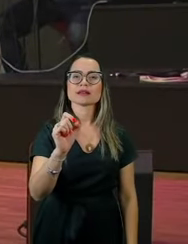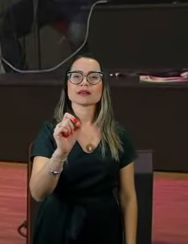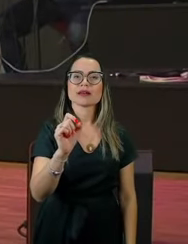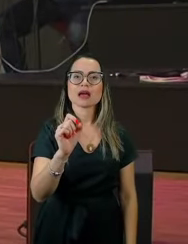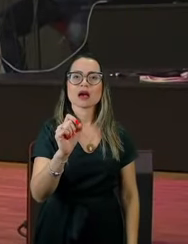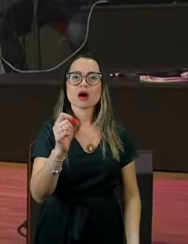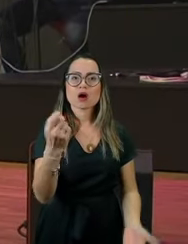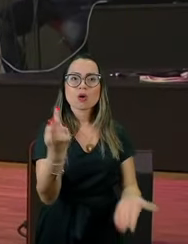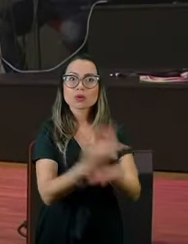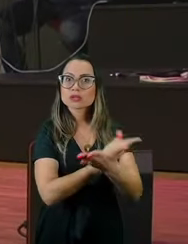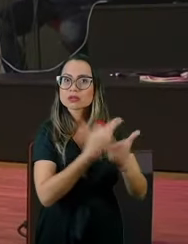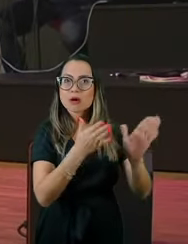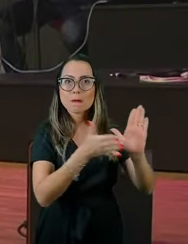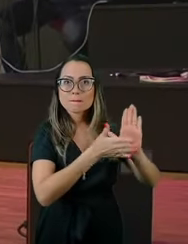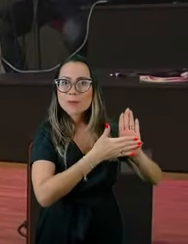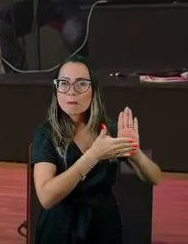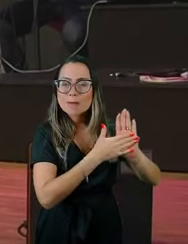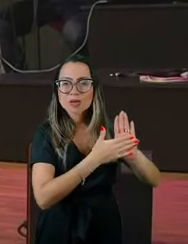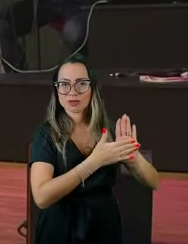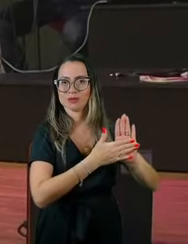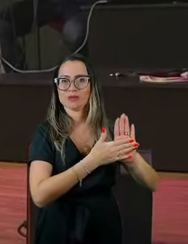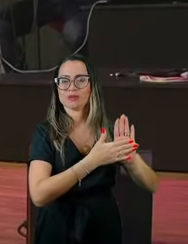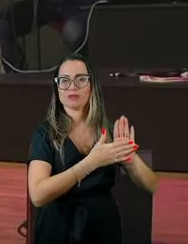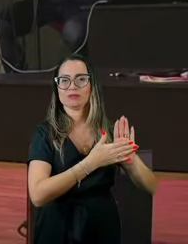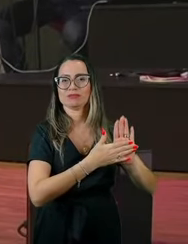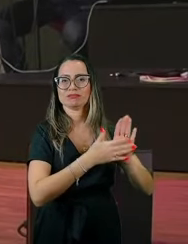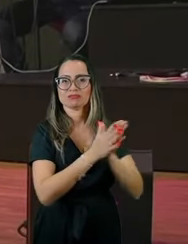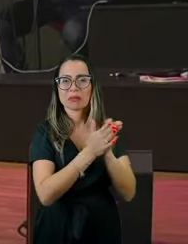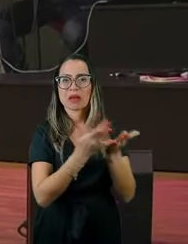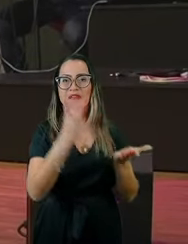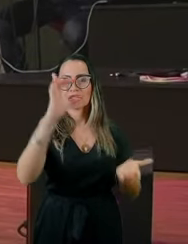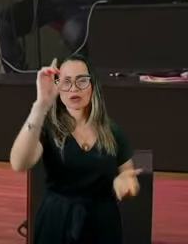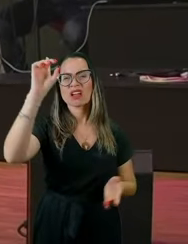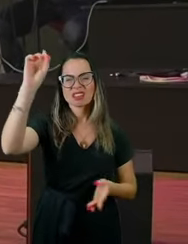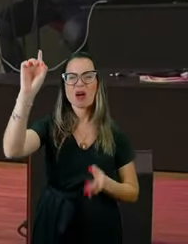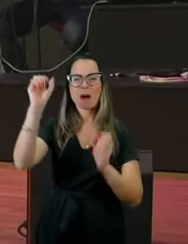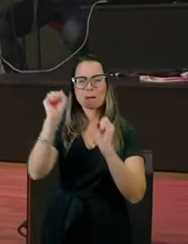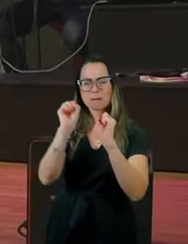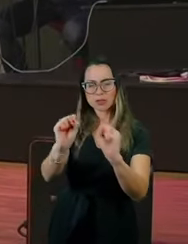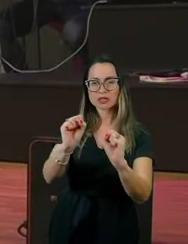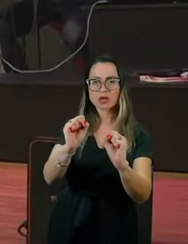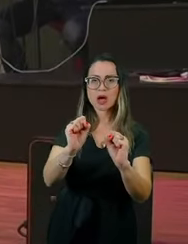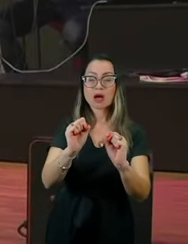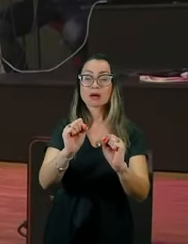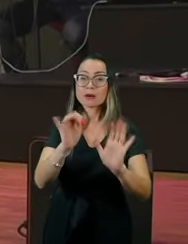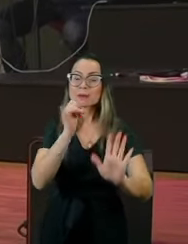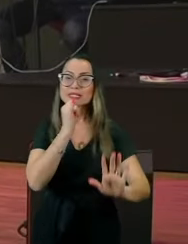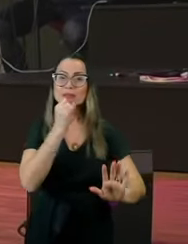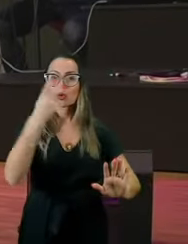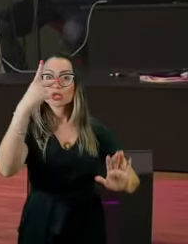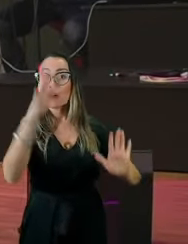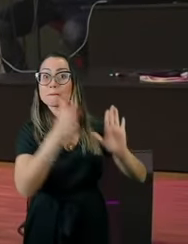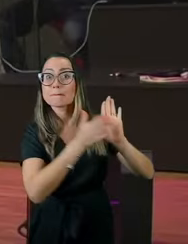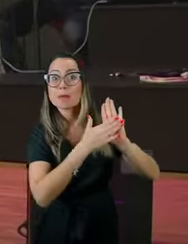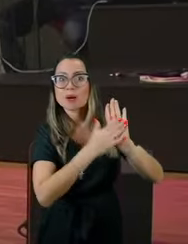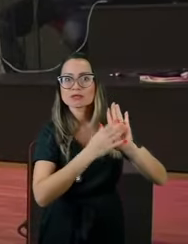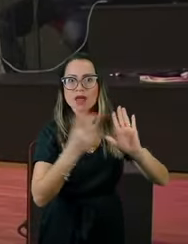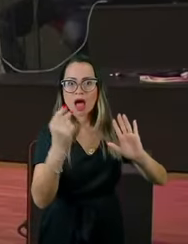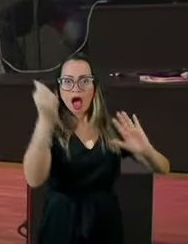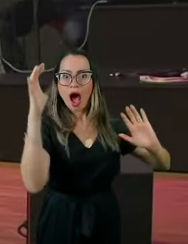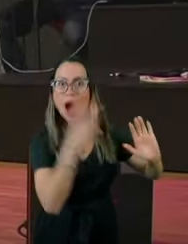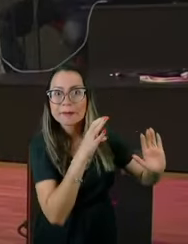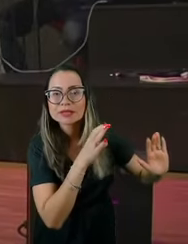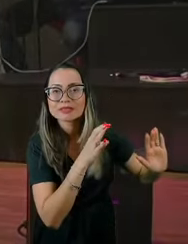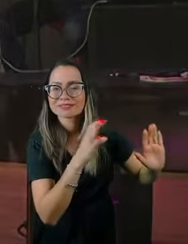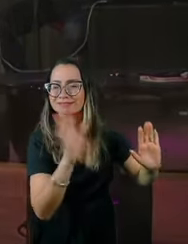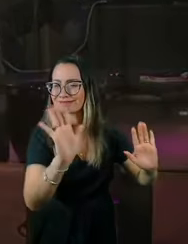propósito. Deus, ele é tão poderoso, ele podia fazer assim na sua vida, assim, mas ele escolhe, ele deseja te conectar a uma outra